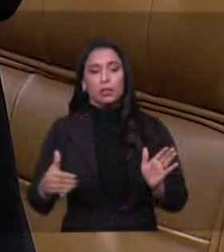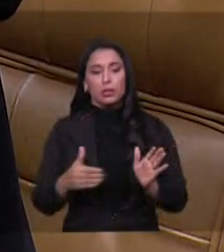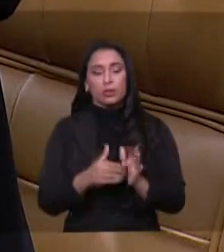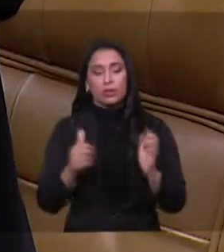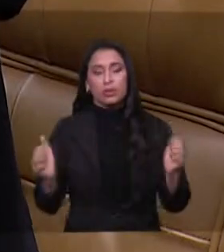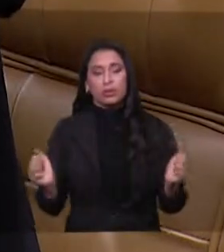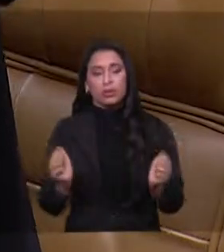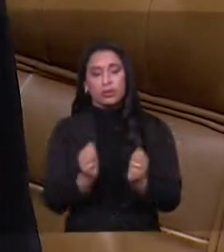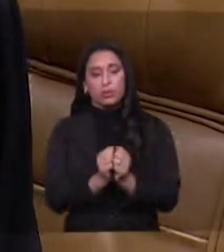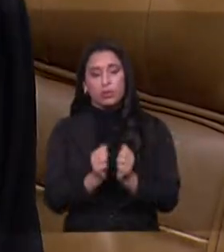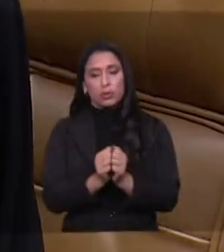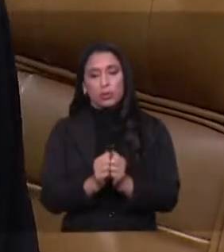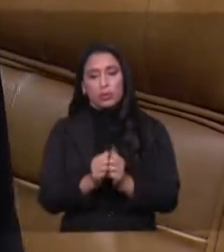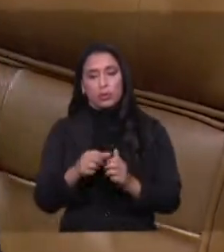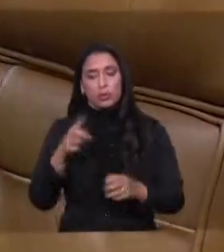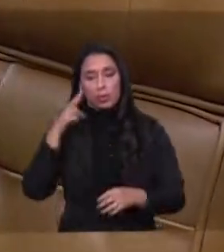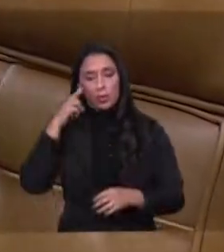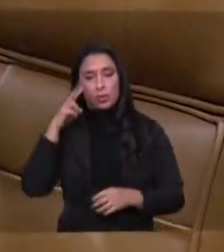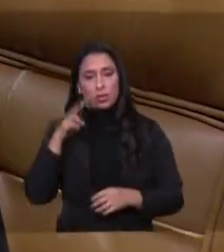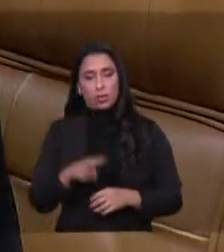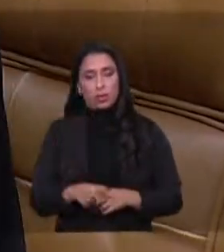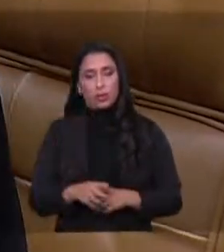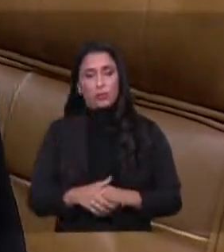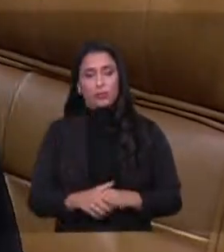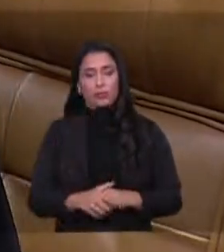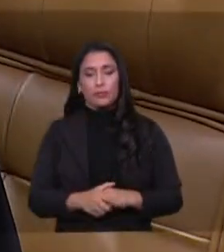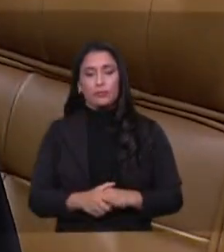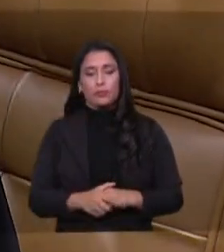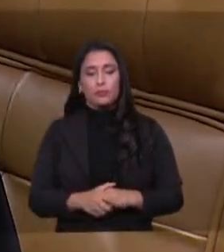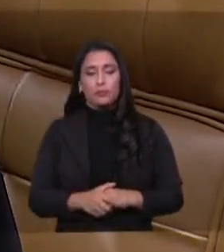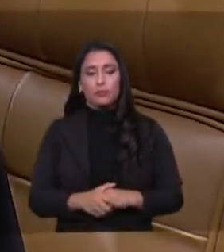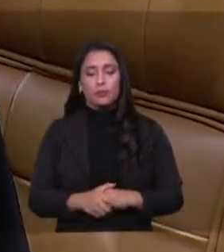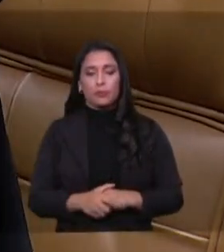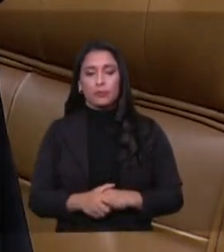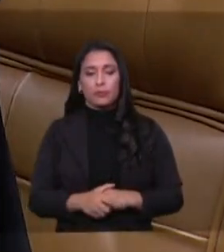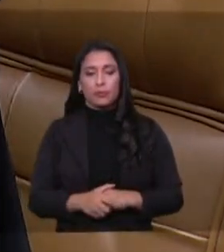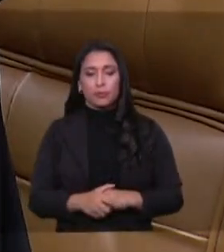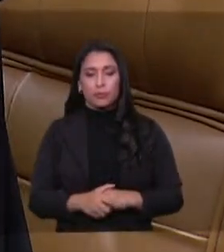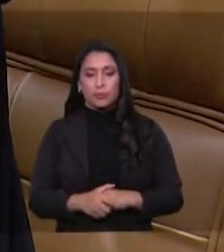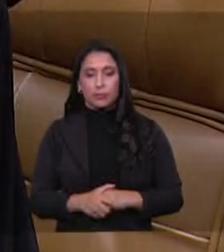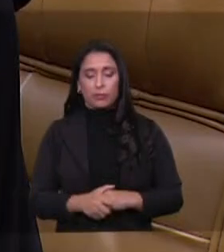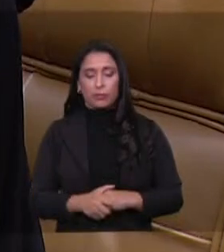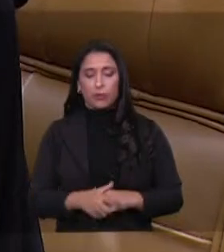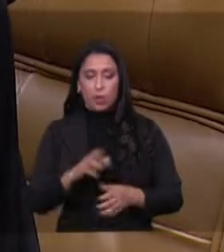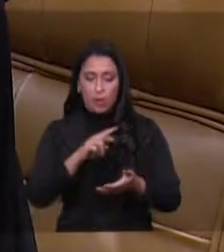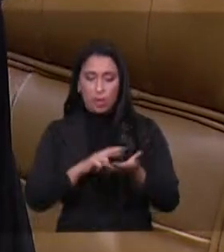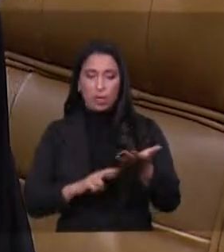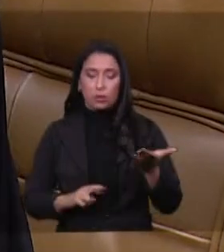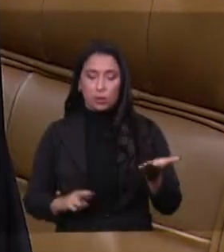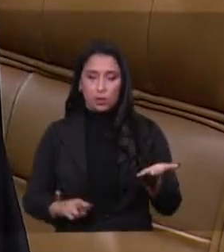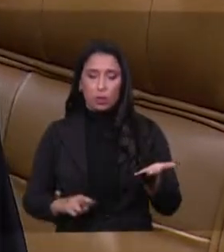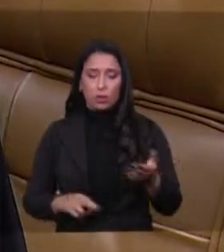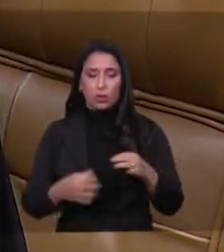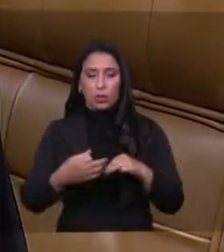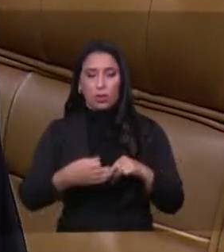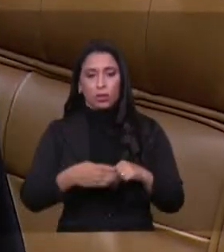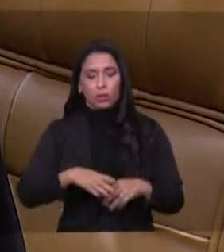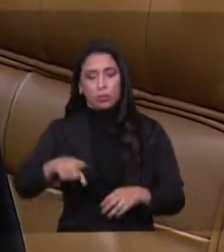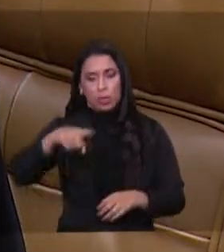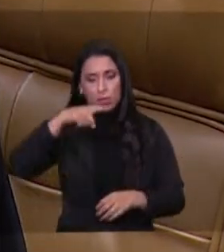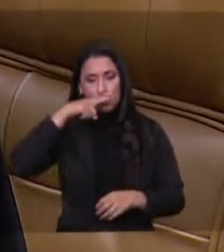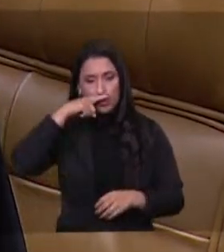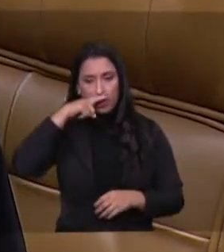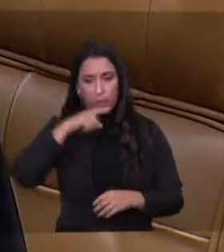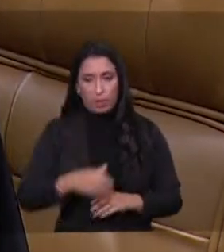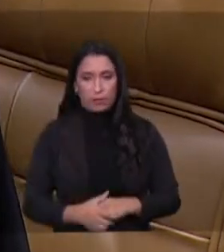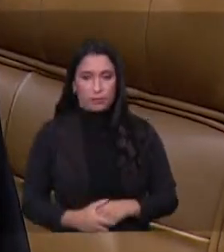aqui presentes e nos assistindo. Eu adoto o bem elaborado relatório do eminente ministro